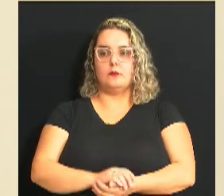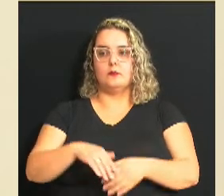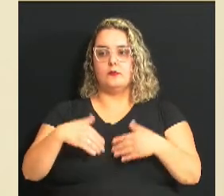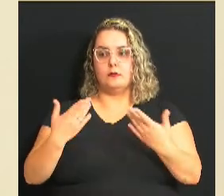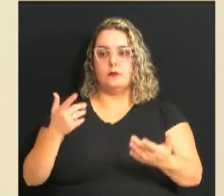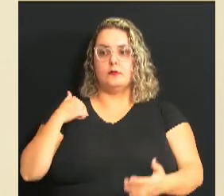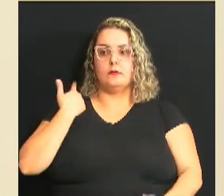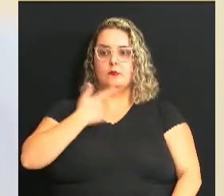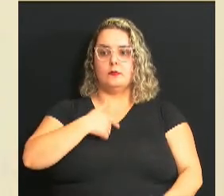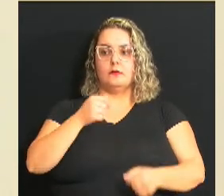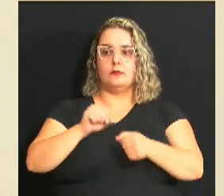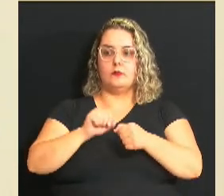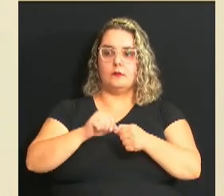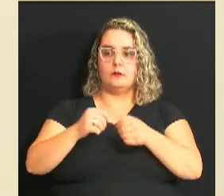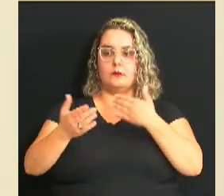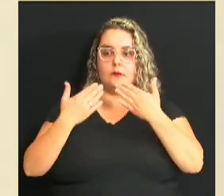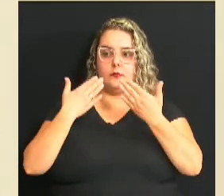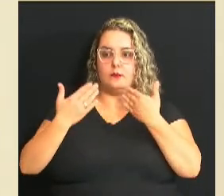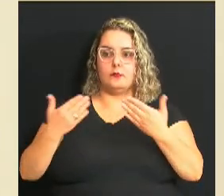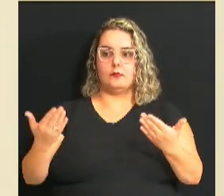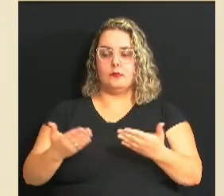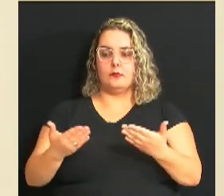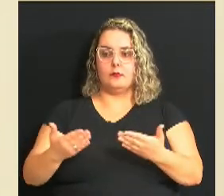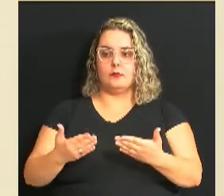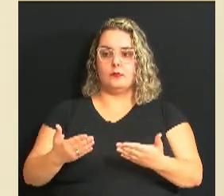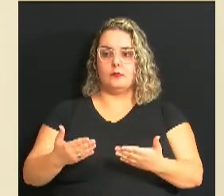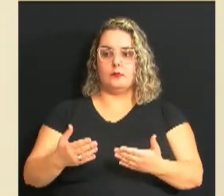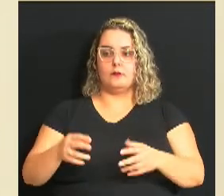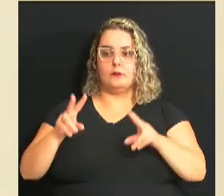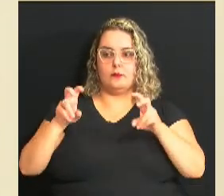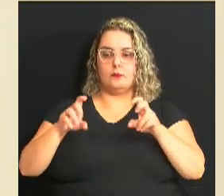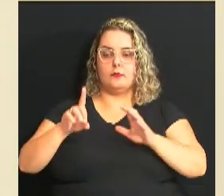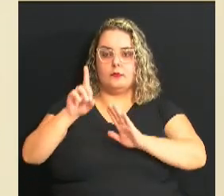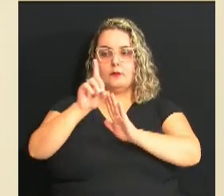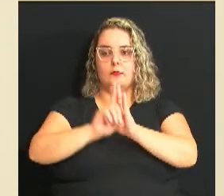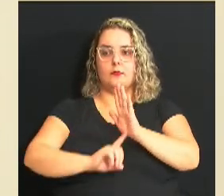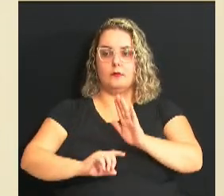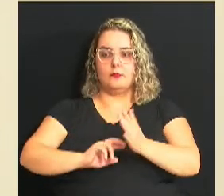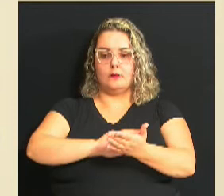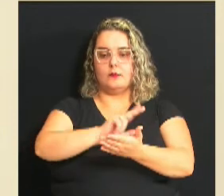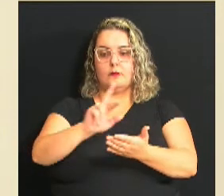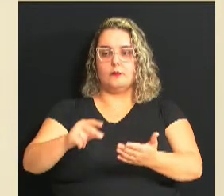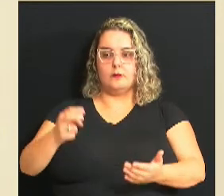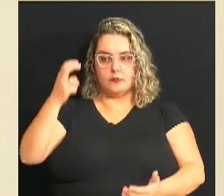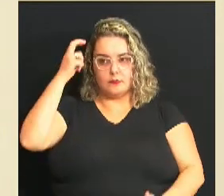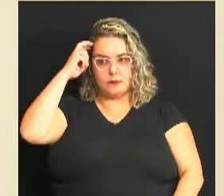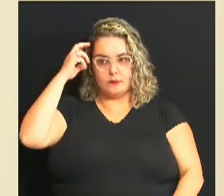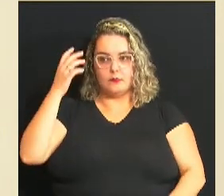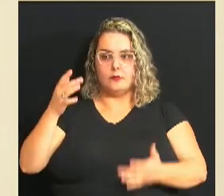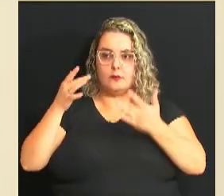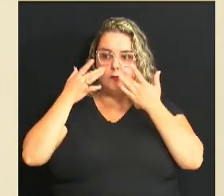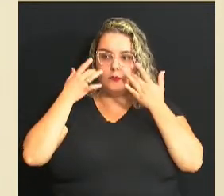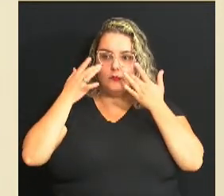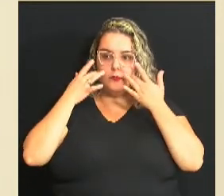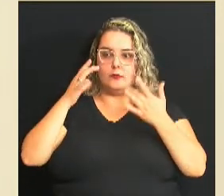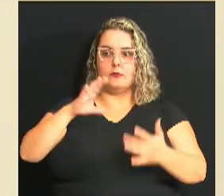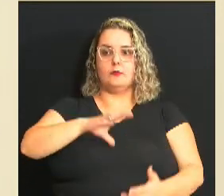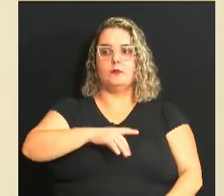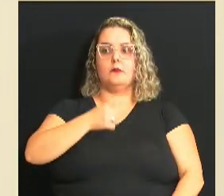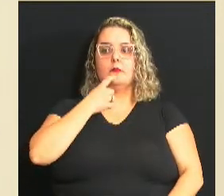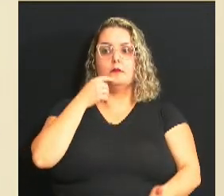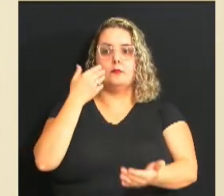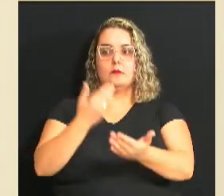essa conversa hoje com o tema Direito à Diversidade Cultural. Teatros municipais perdem espaço